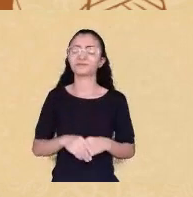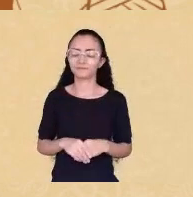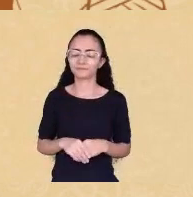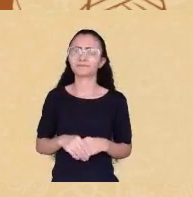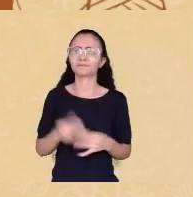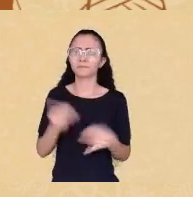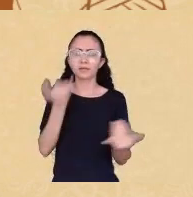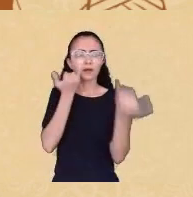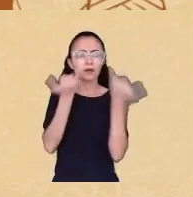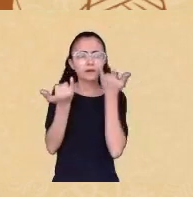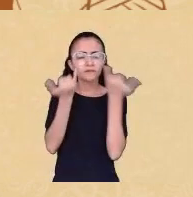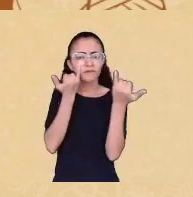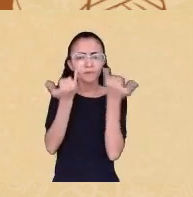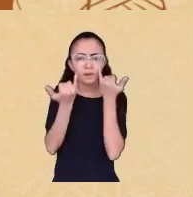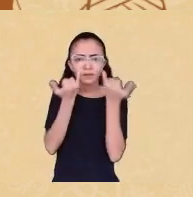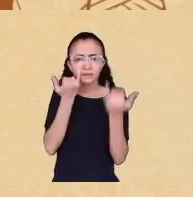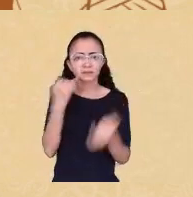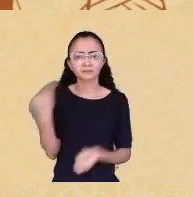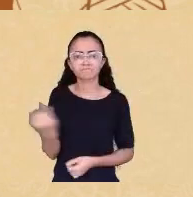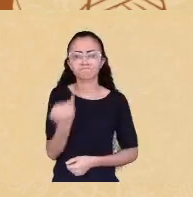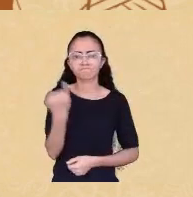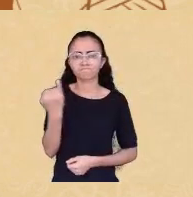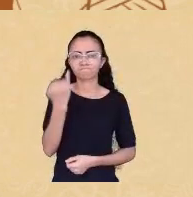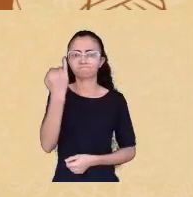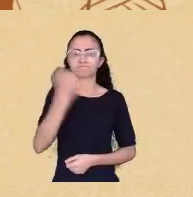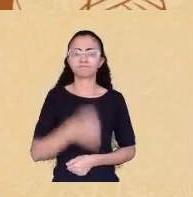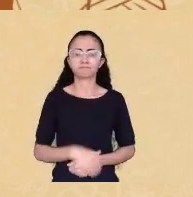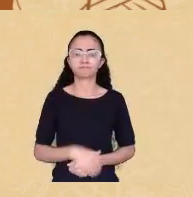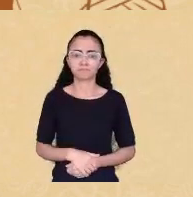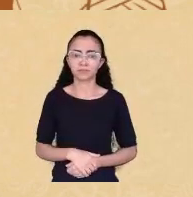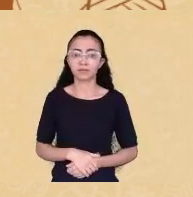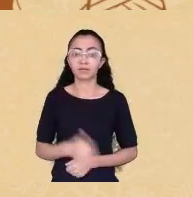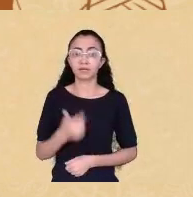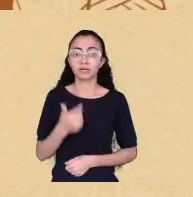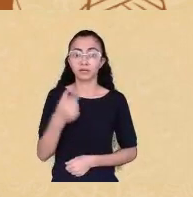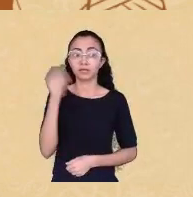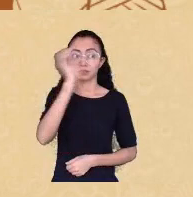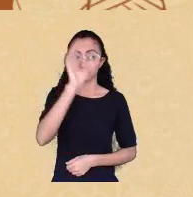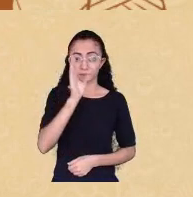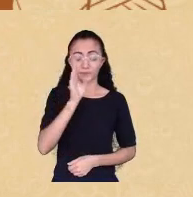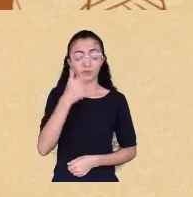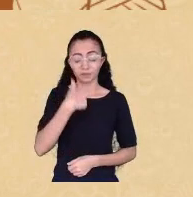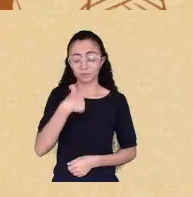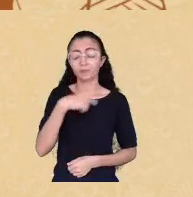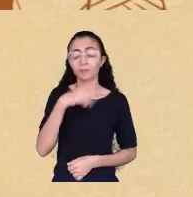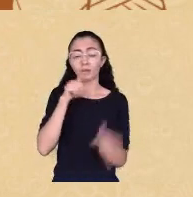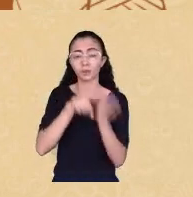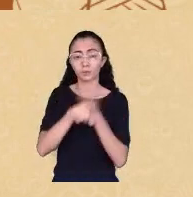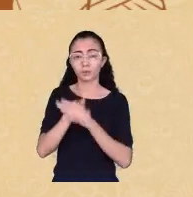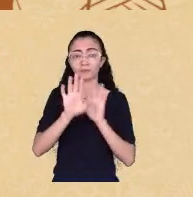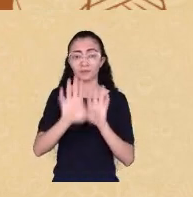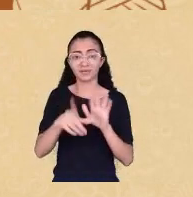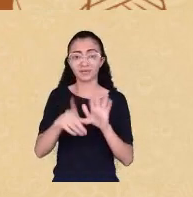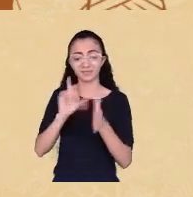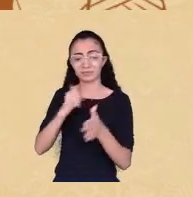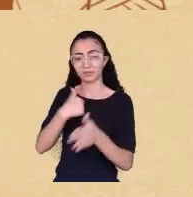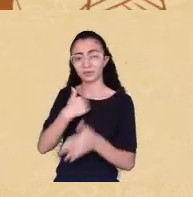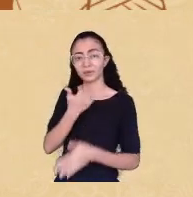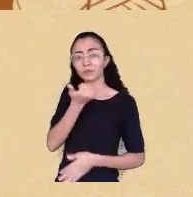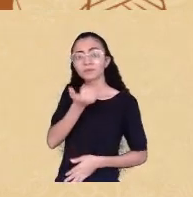são muito significativos, inclusive eu tenho uma pergunta para você, mas antes eu queria pedir desculpas pelo meu atraso, eu